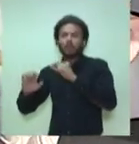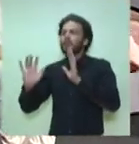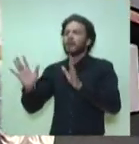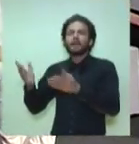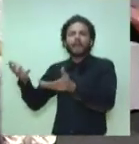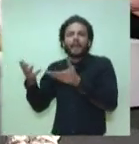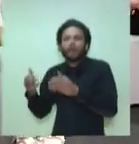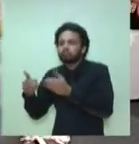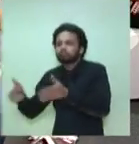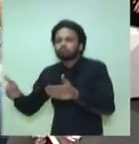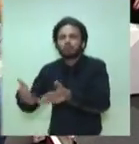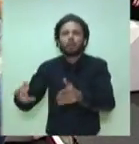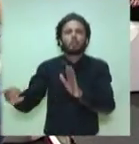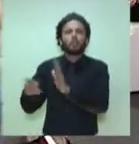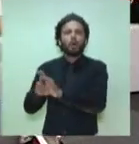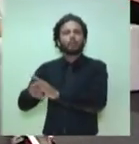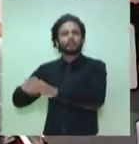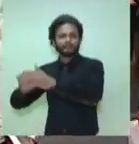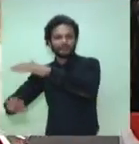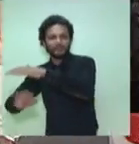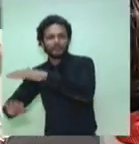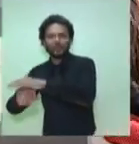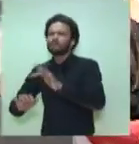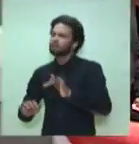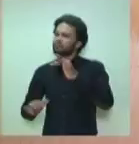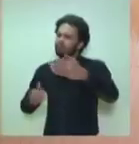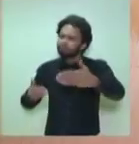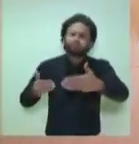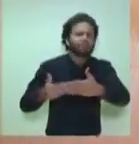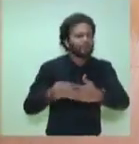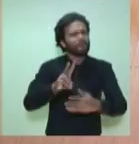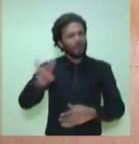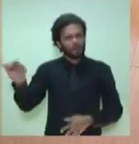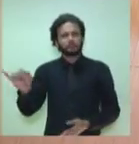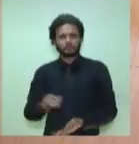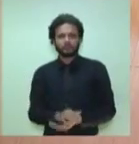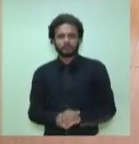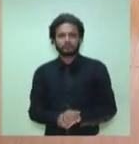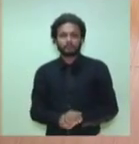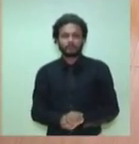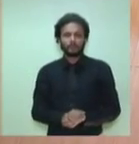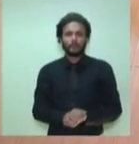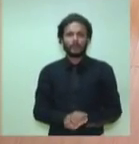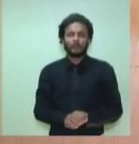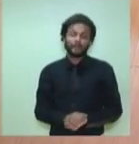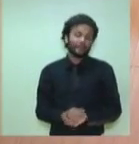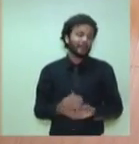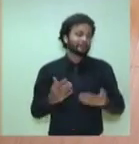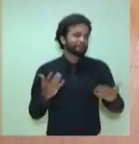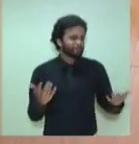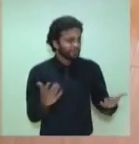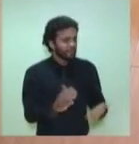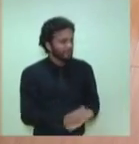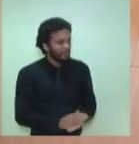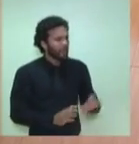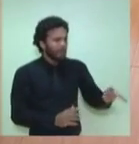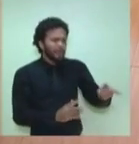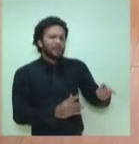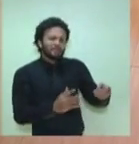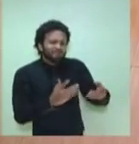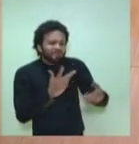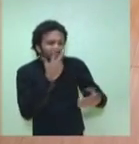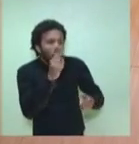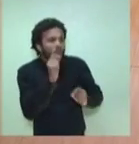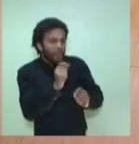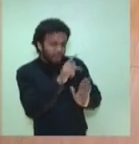abrir o seu próprio negócio. Assim será num futuro muito próximo. A sua tréplica, candidato Arthur Neto, 1 minuto. Bem, o candidato está cada vez mais próximo do